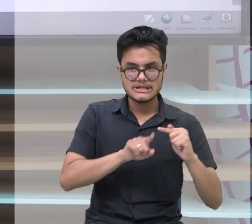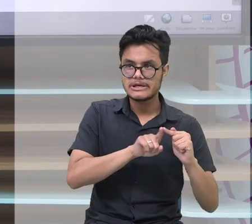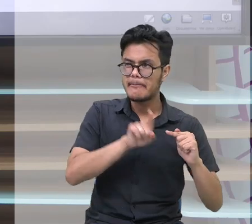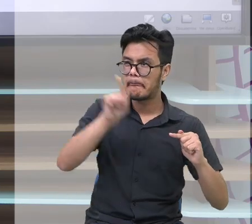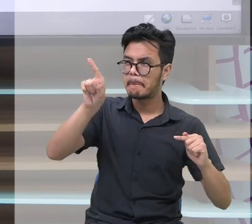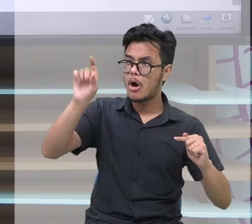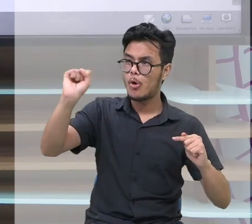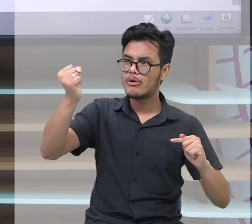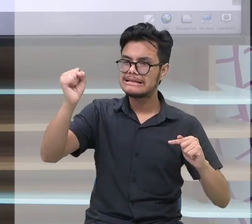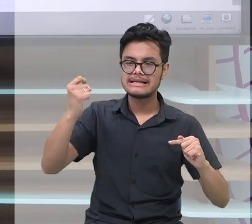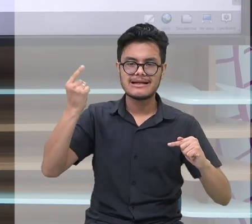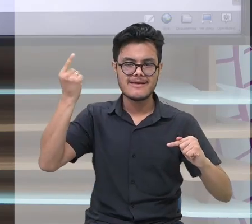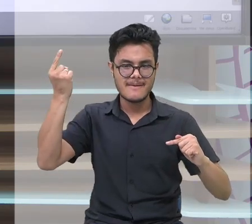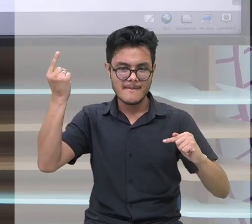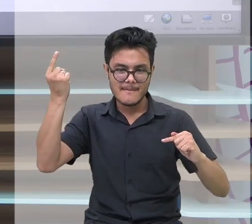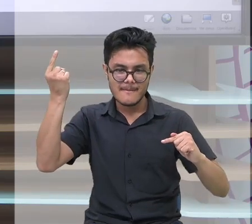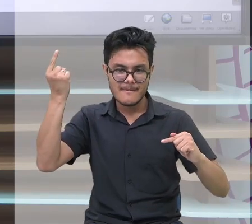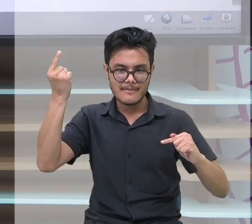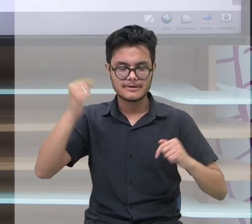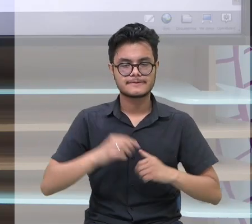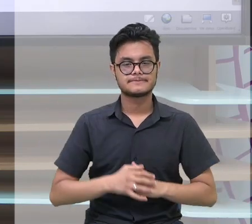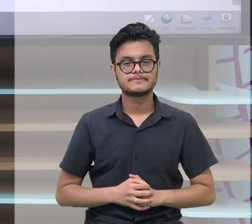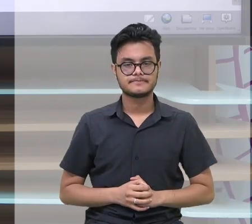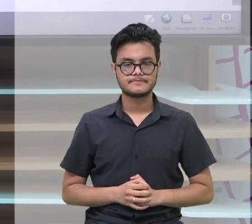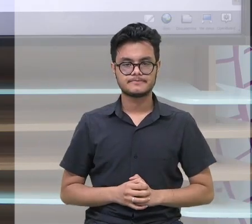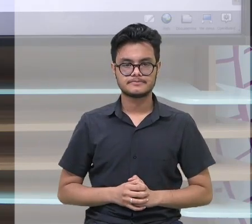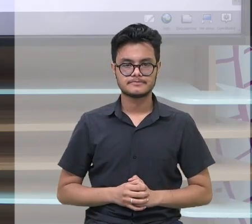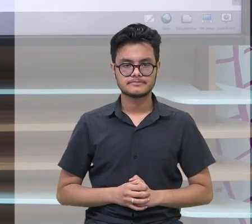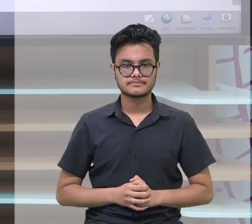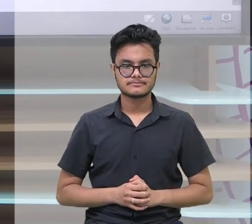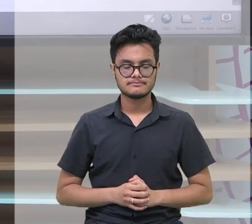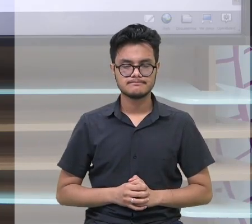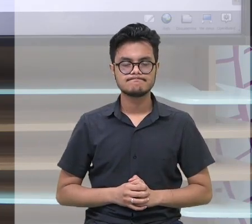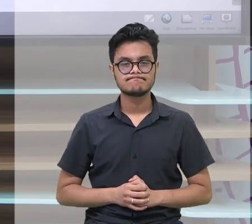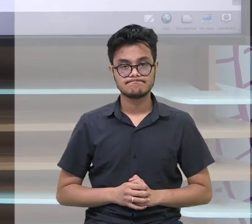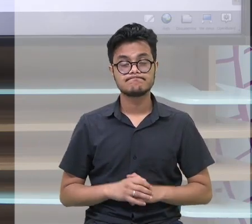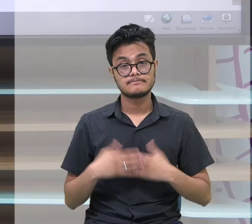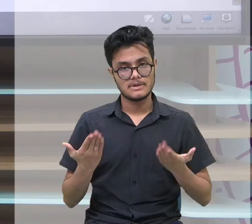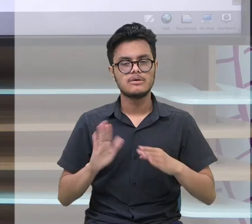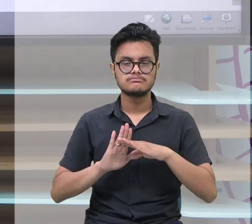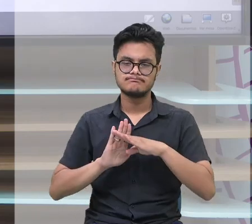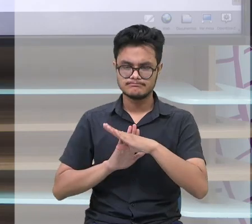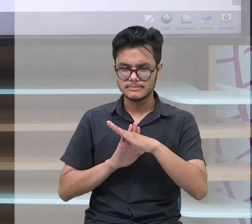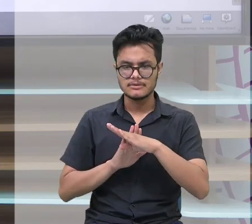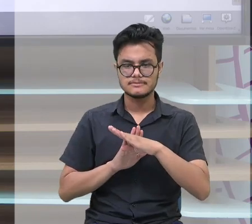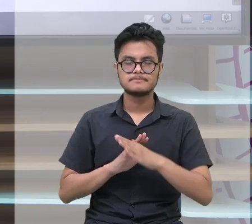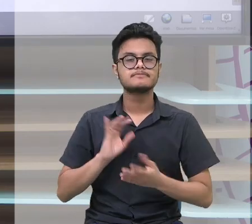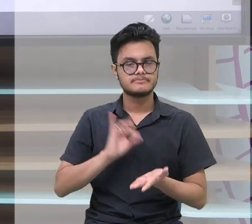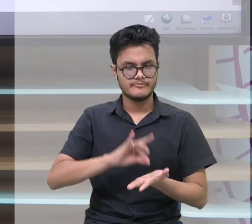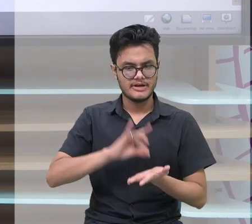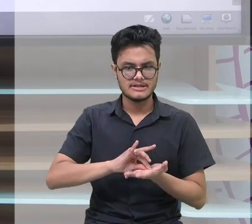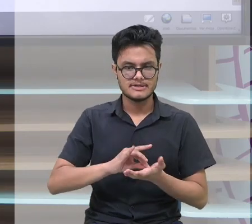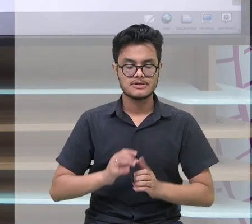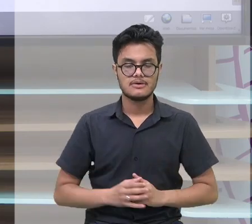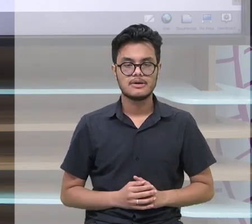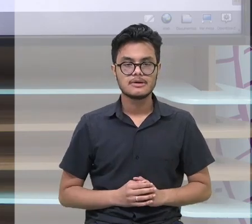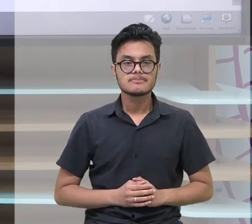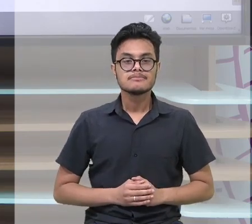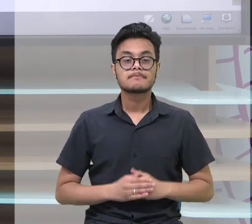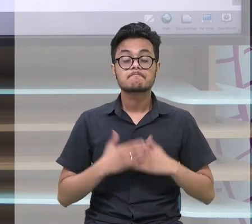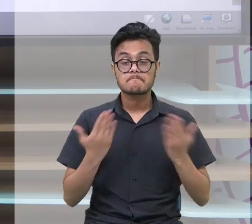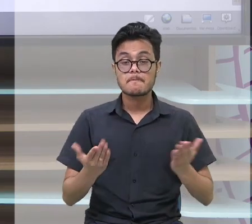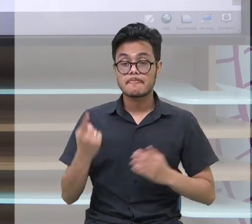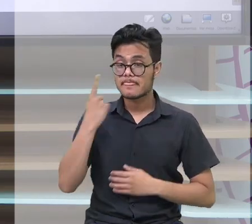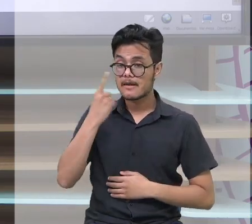4, né? Resultado de y aqui, 81. Então, um salto aqui bem grande, né?